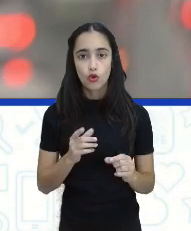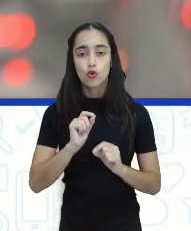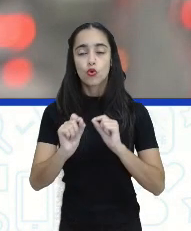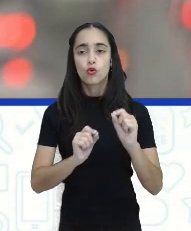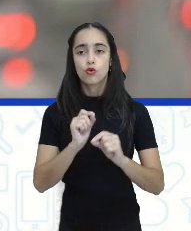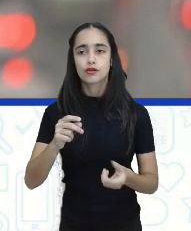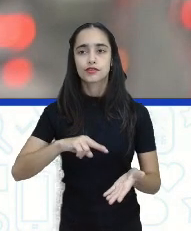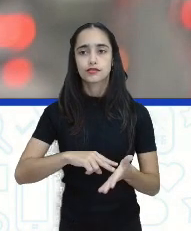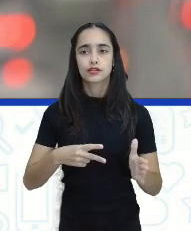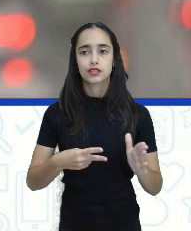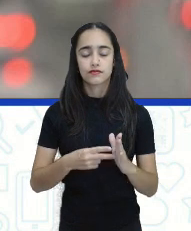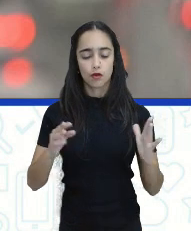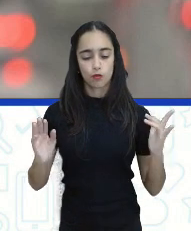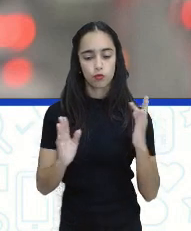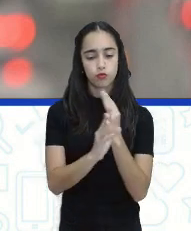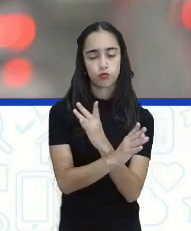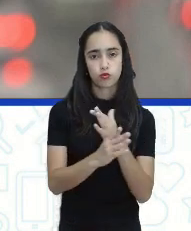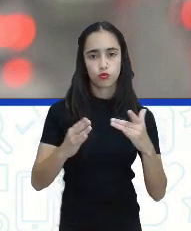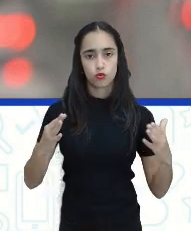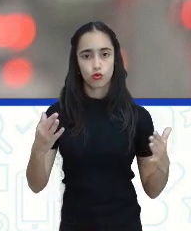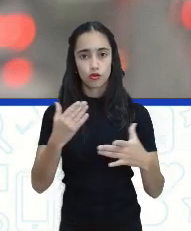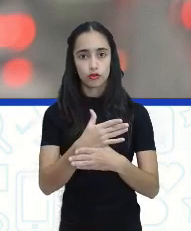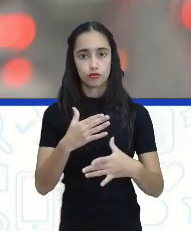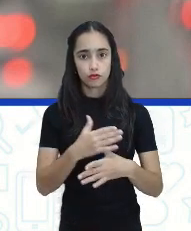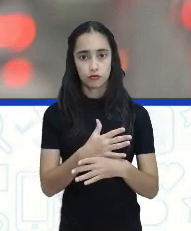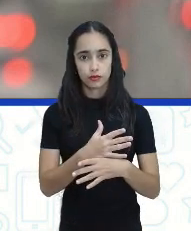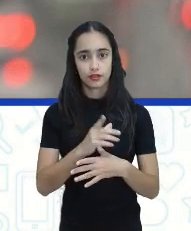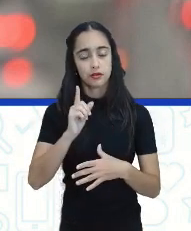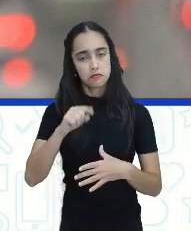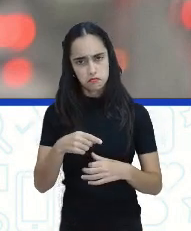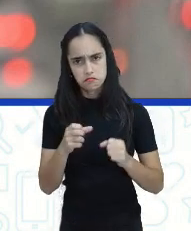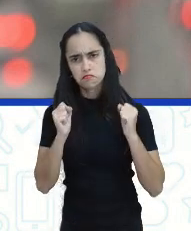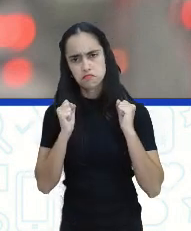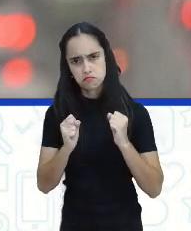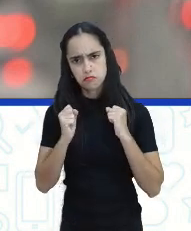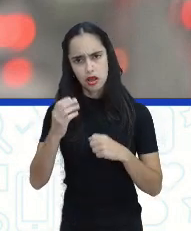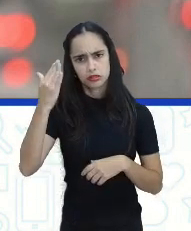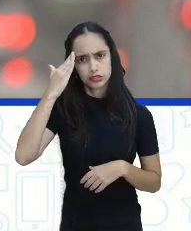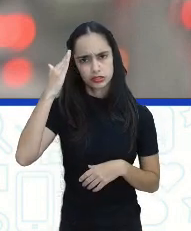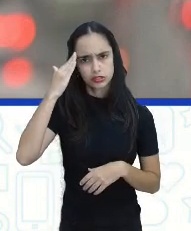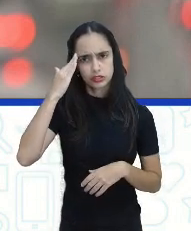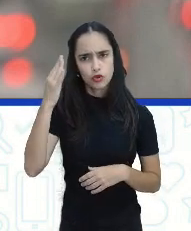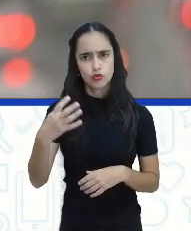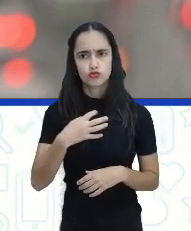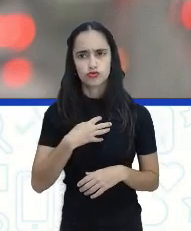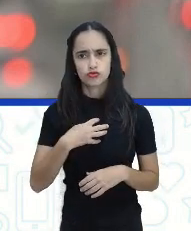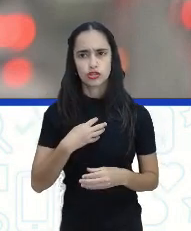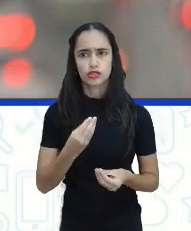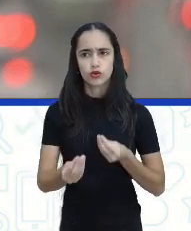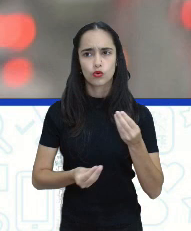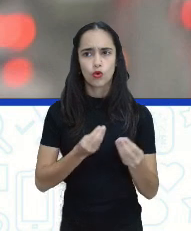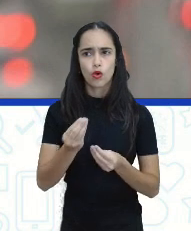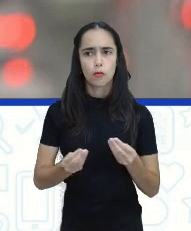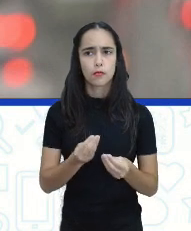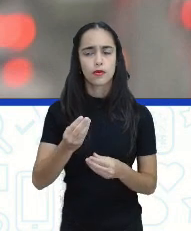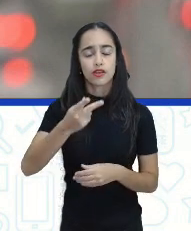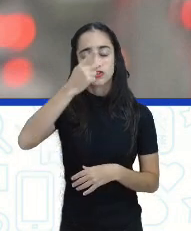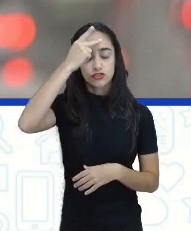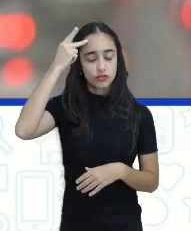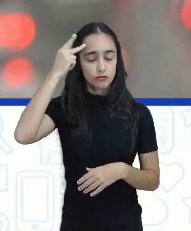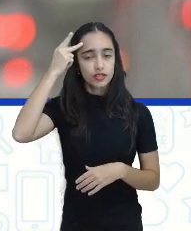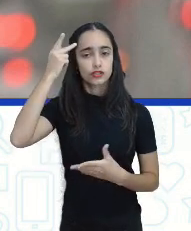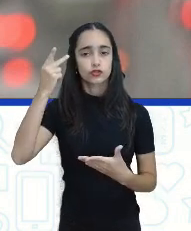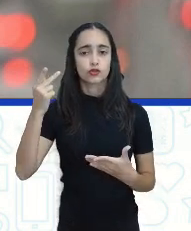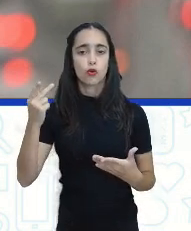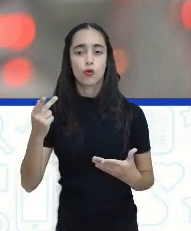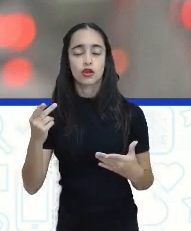mobilidade urbana pode ser entendida como a maneira das pessoas transitarem nos espaços urbanos, seja de maneira individual, a pé,